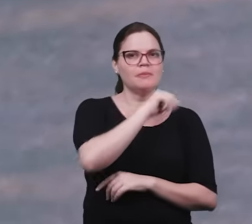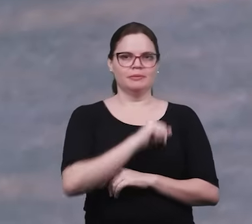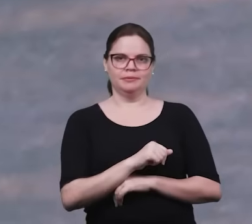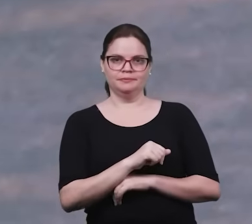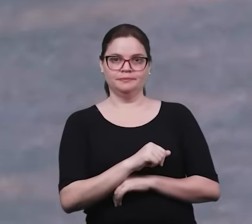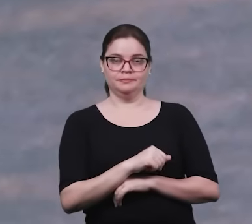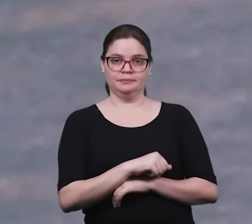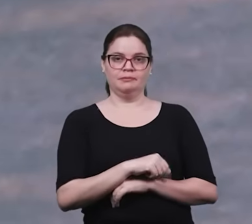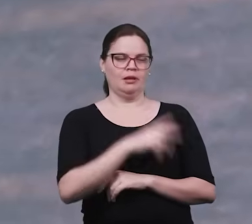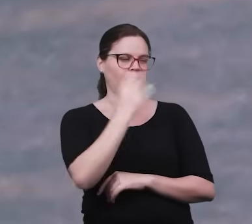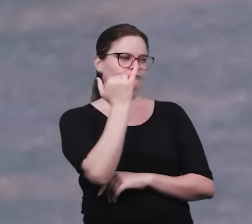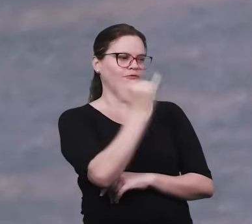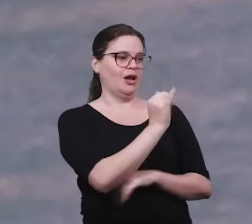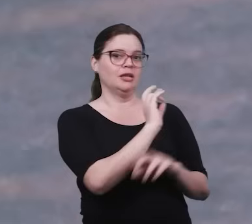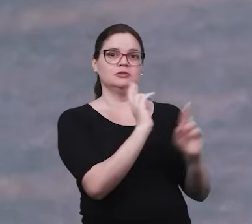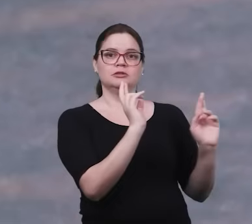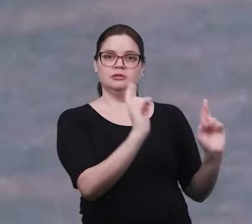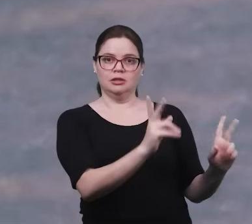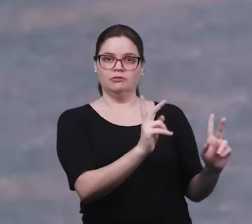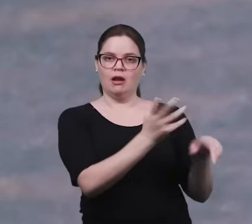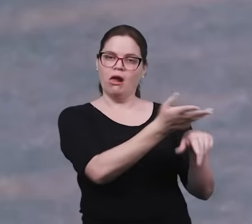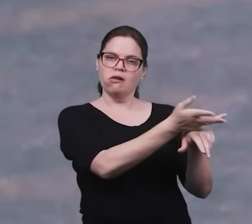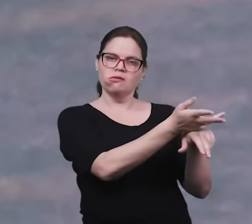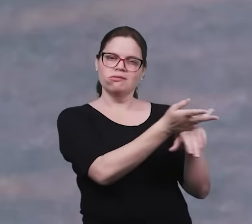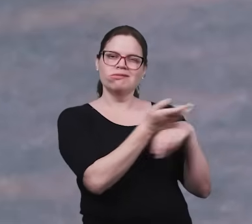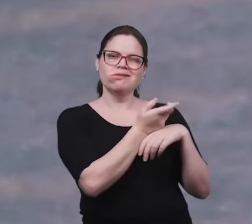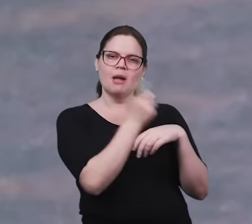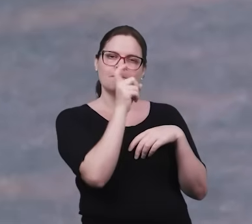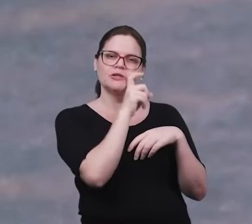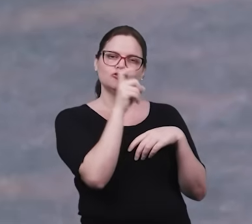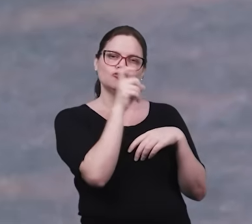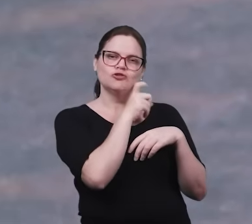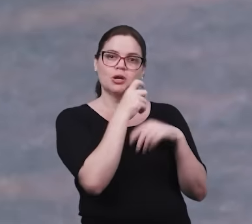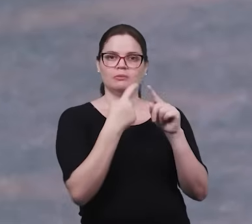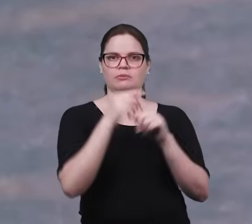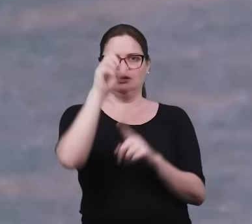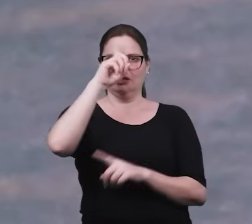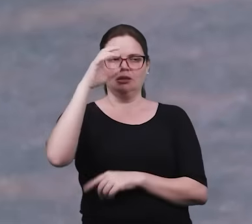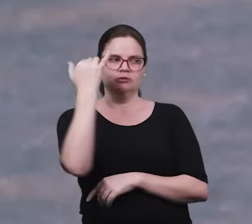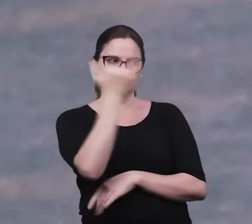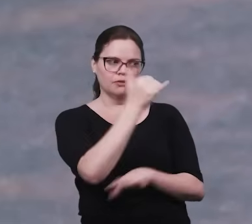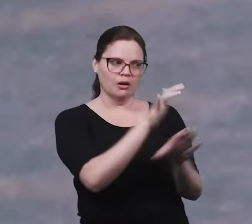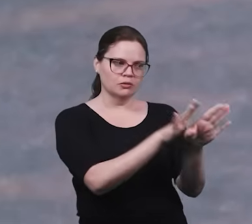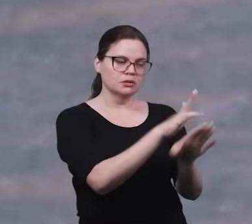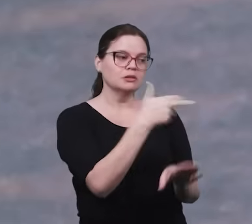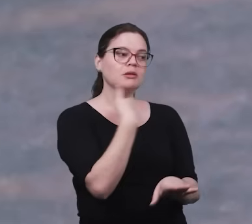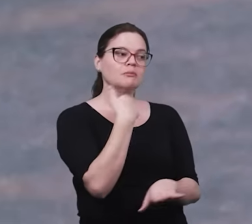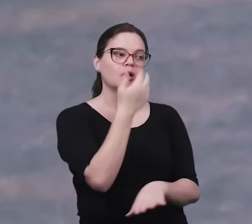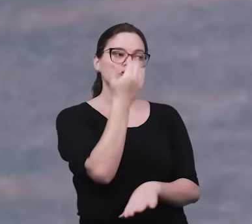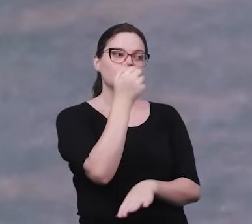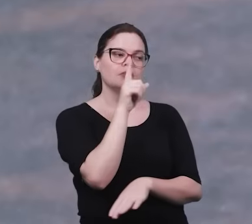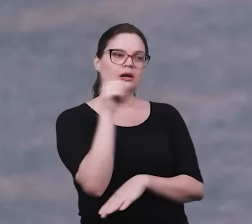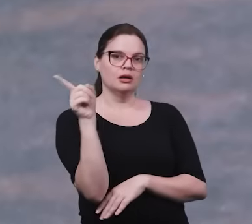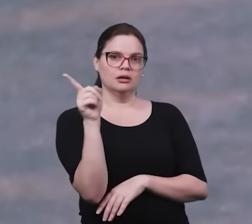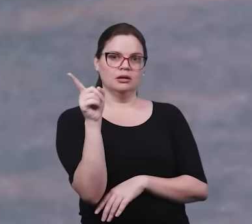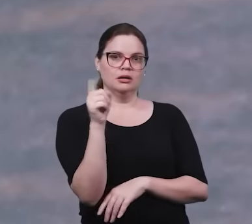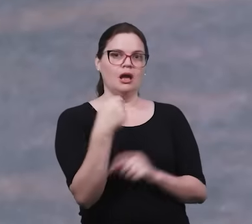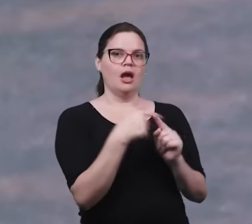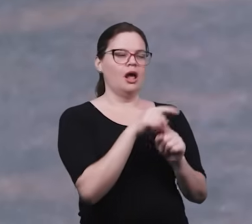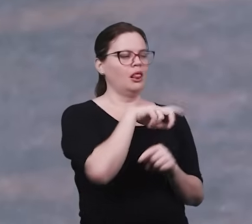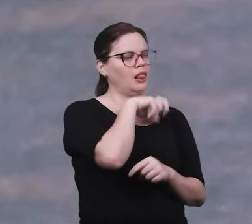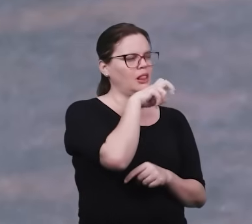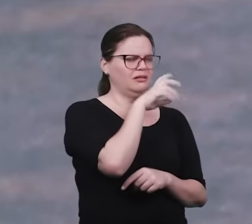uma mensagem diversa, diferente da mensagem que era a orientação do Senhor. A